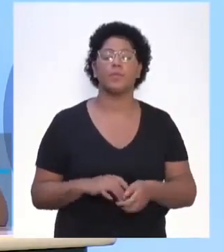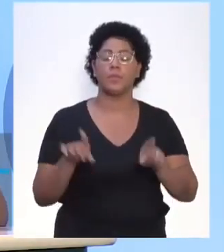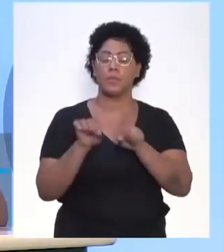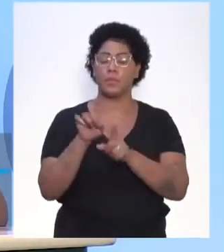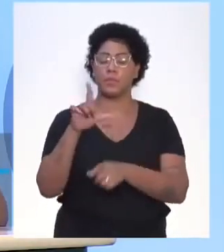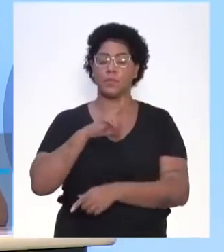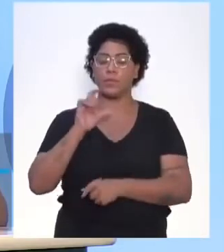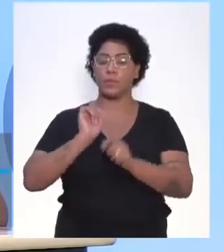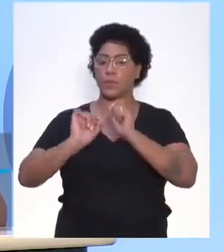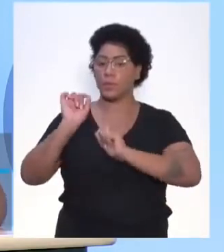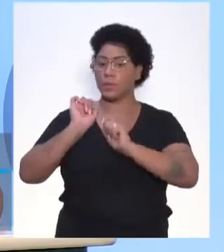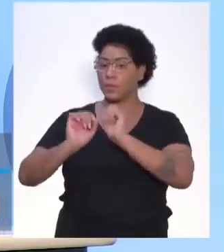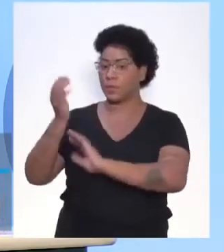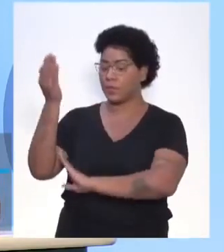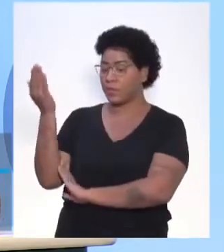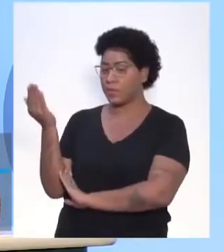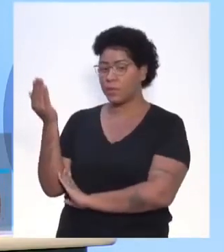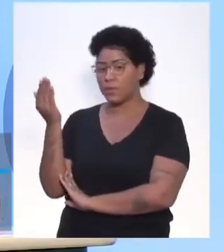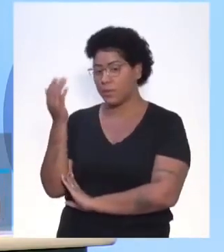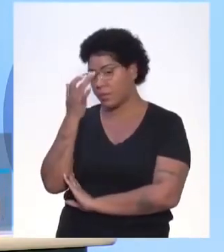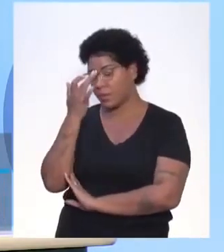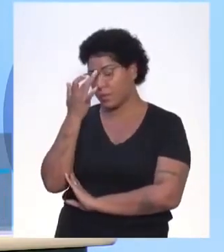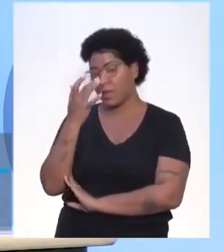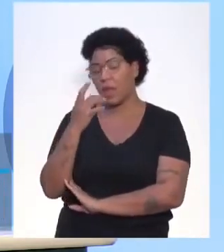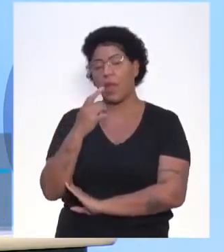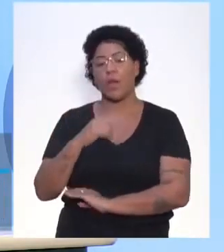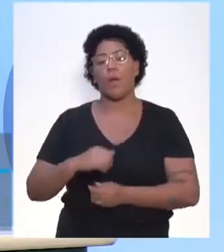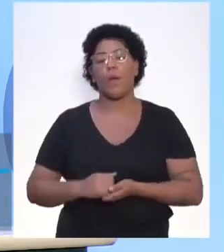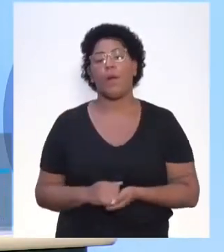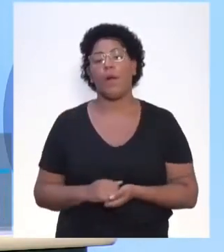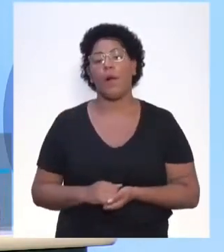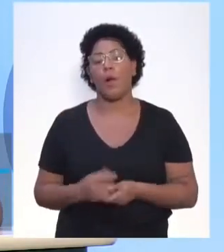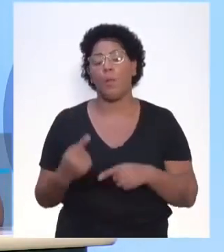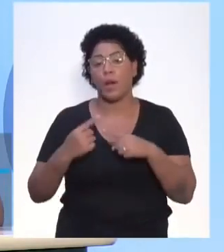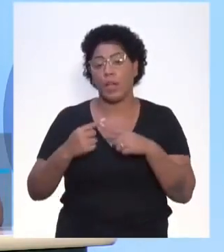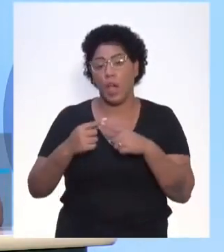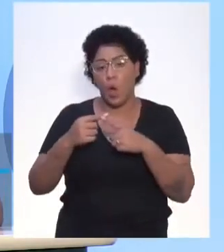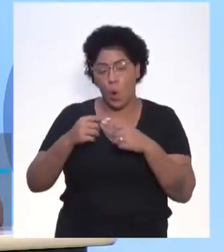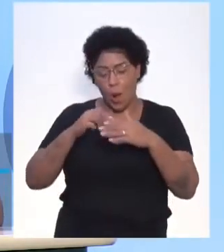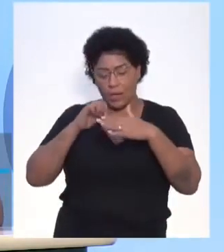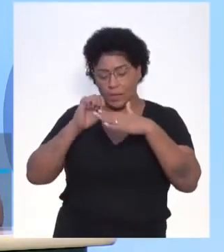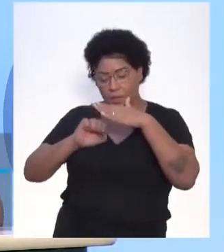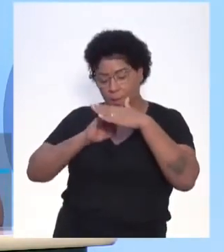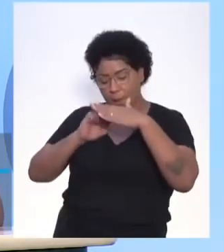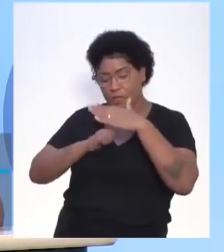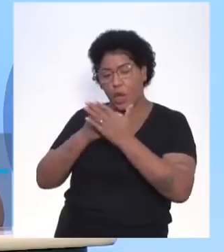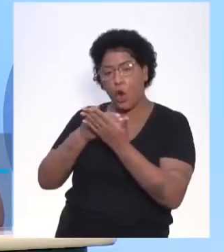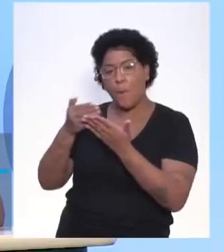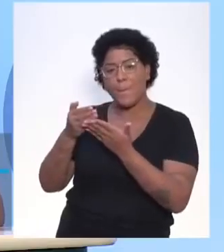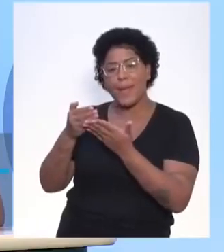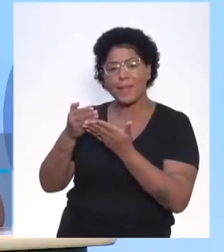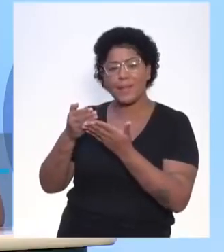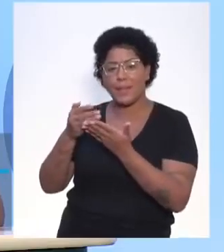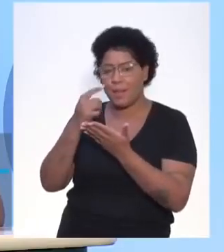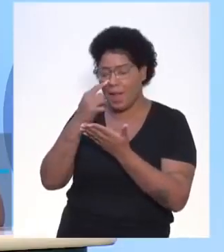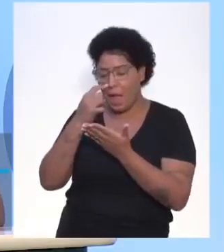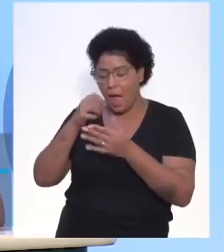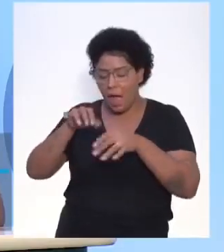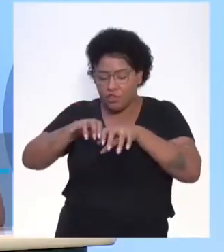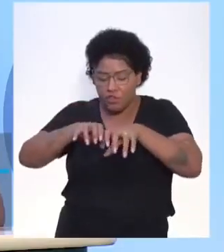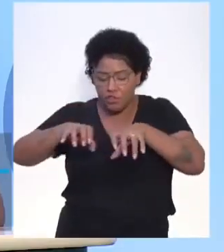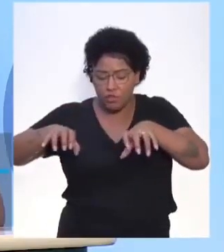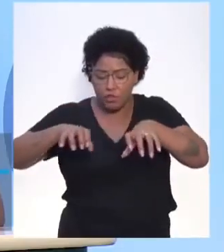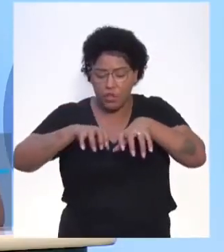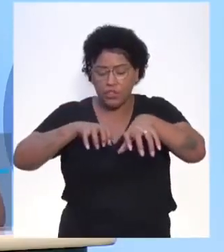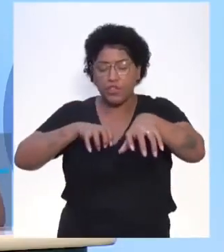que são uma espécie de loteamento do mercado consumidor, onde as empresas vão dividir esse